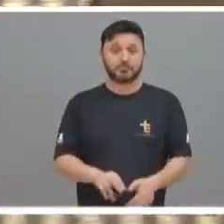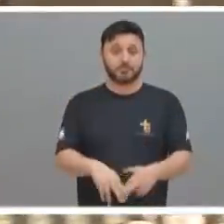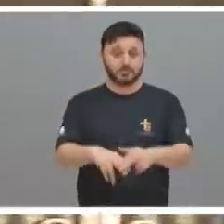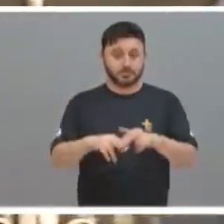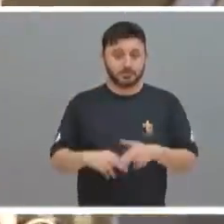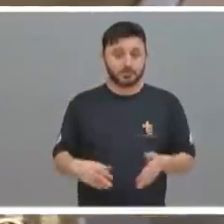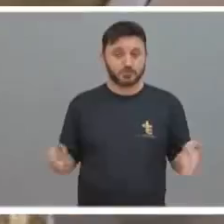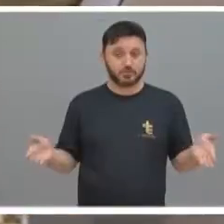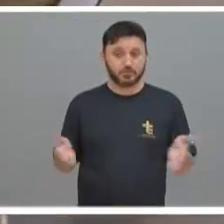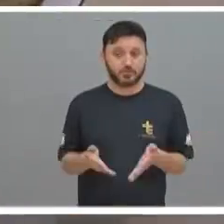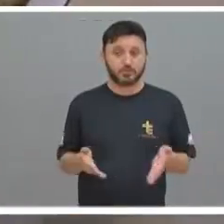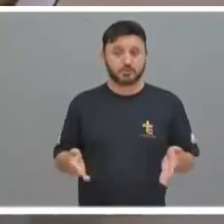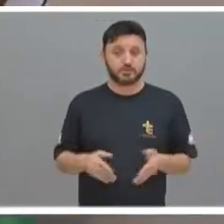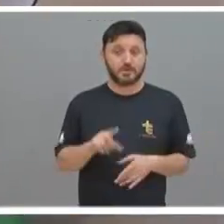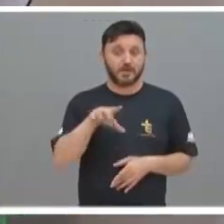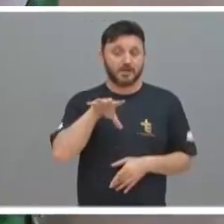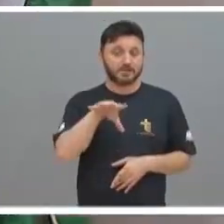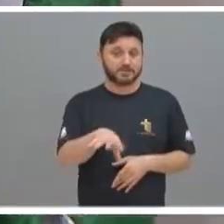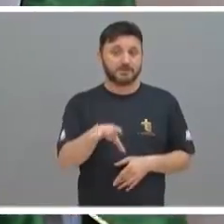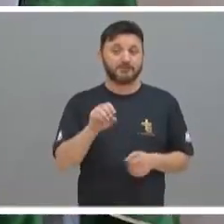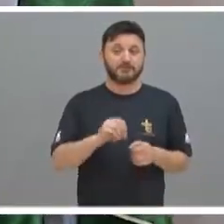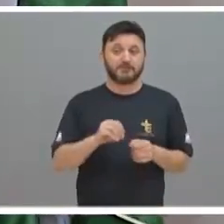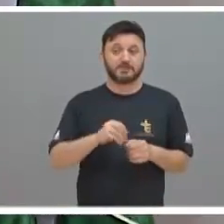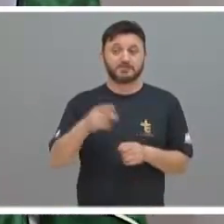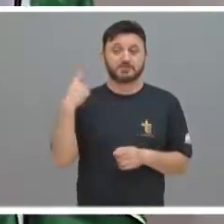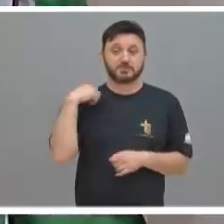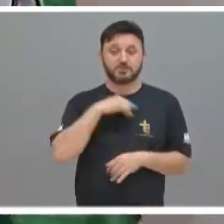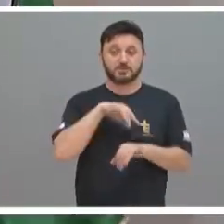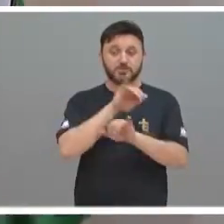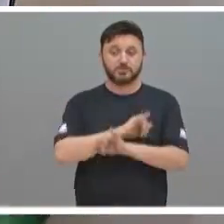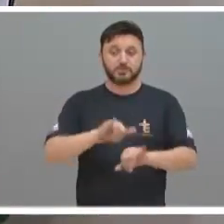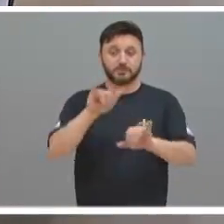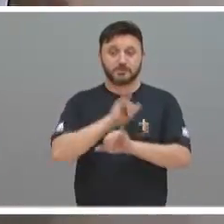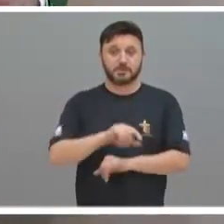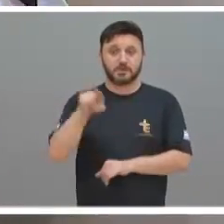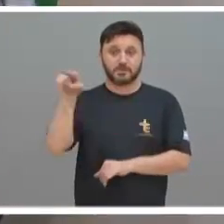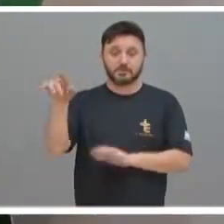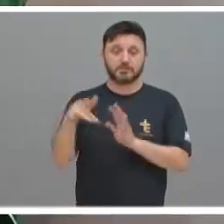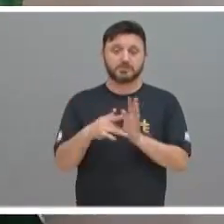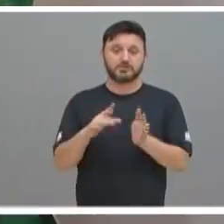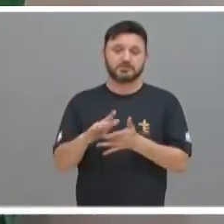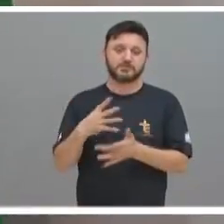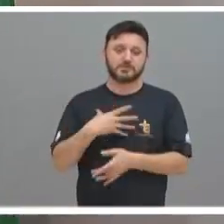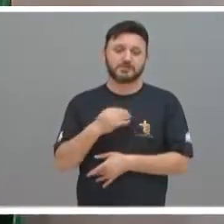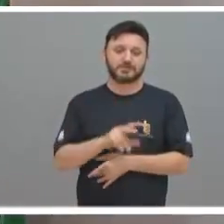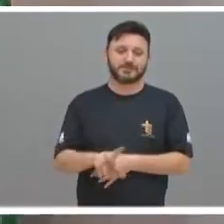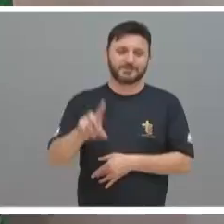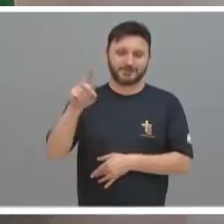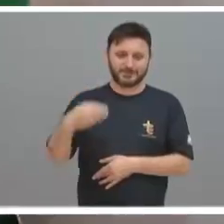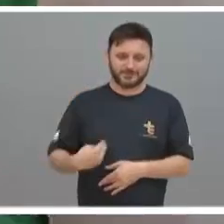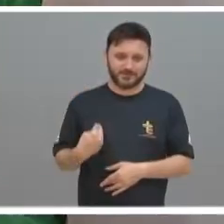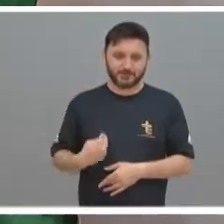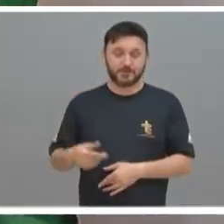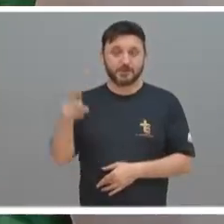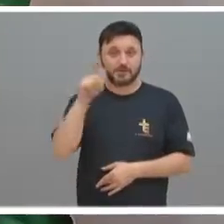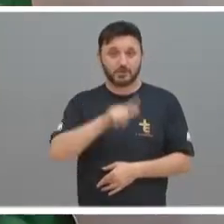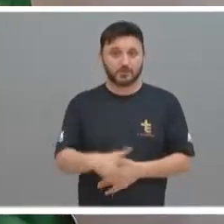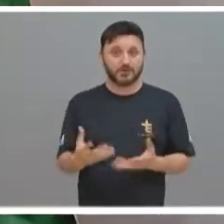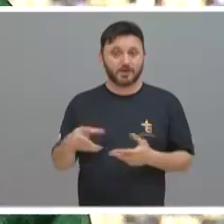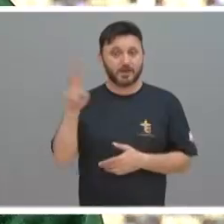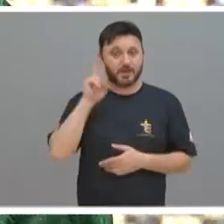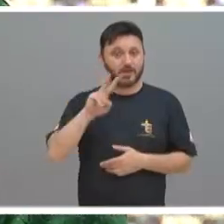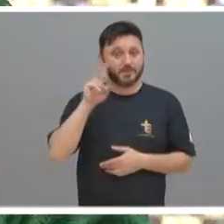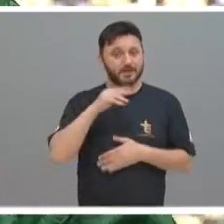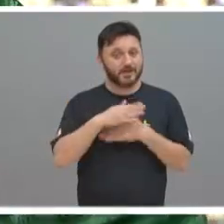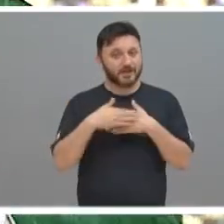meus filhos, é isso que nos faz professar que tu és o Cristo, Filho do Deus vivo. Mais uma vez quero lembrar que é